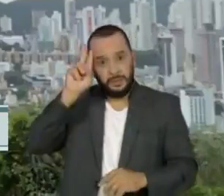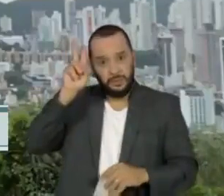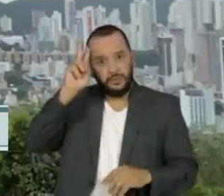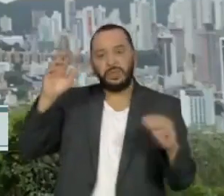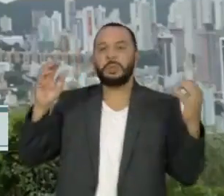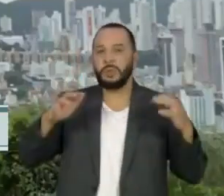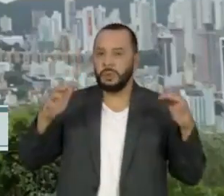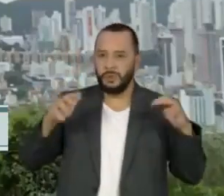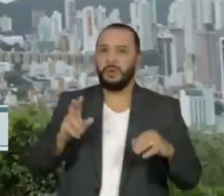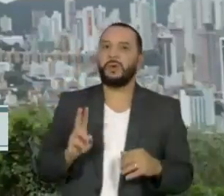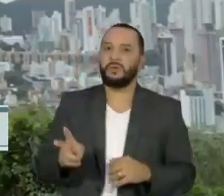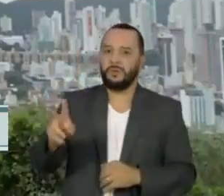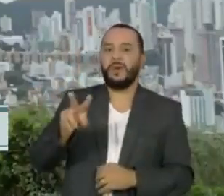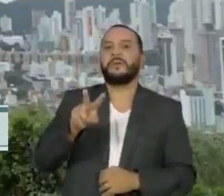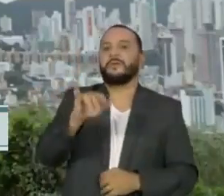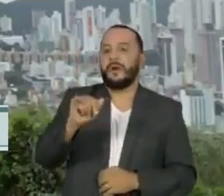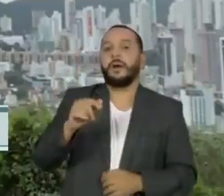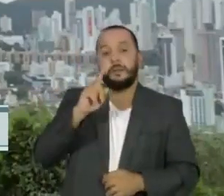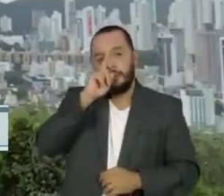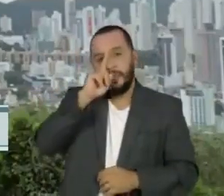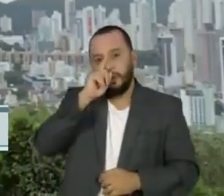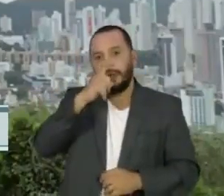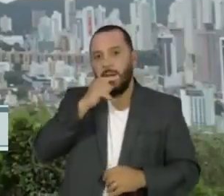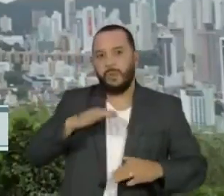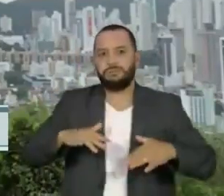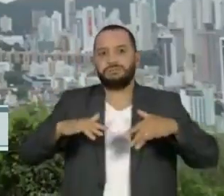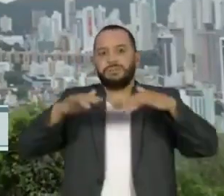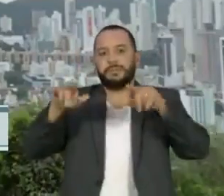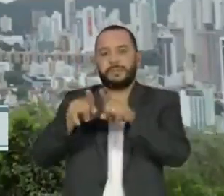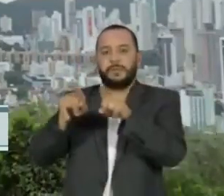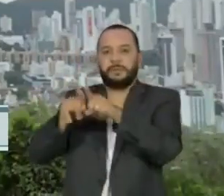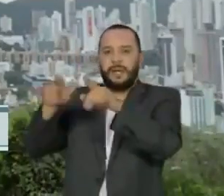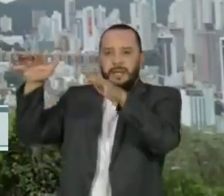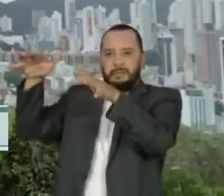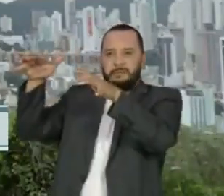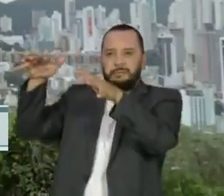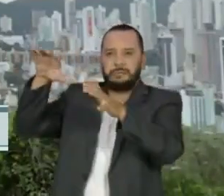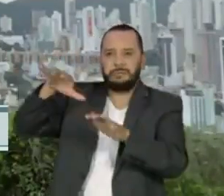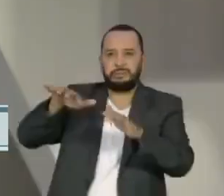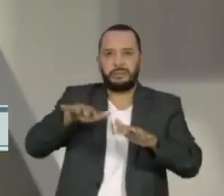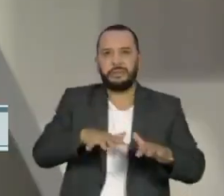persistente, com mais riscos de alagamentos e deslizamentos de terra.